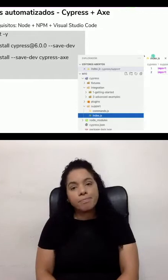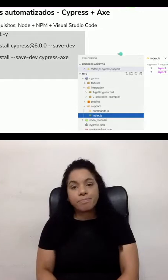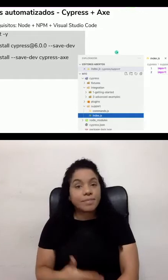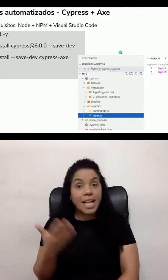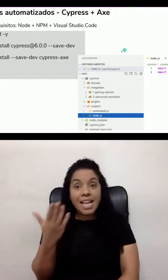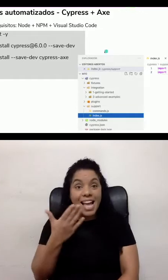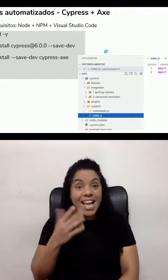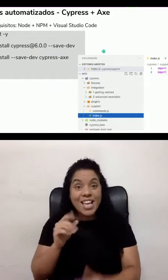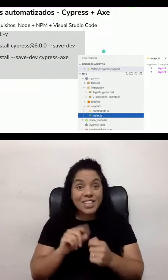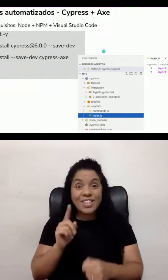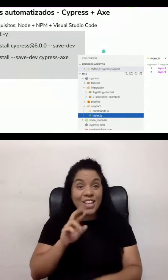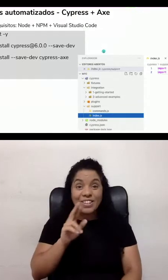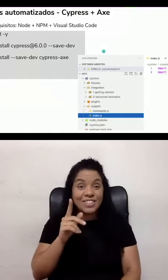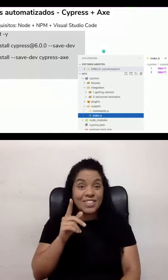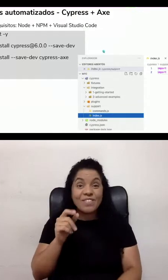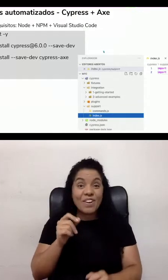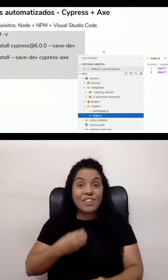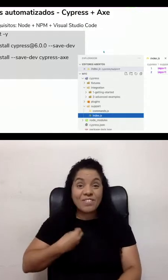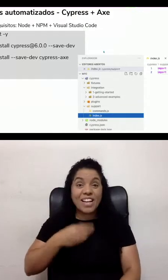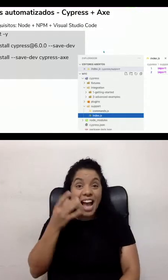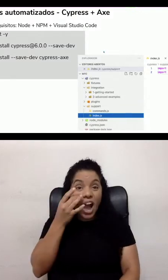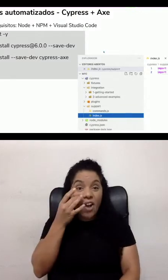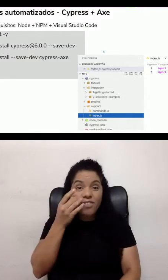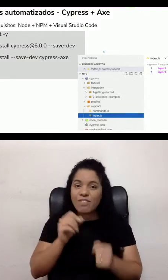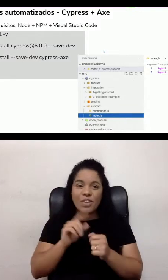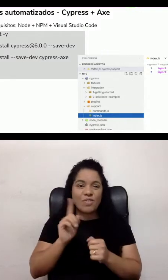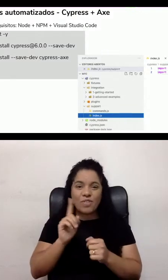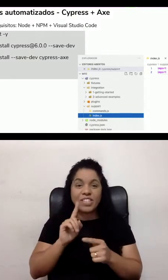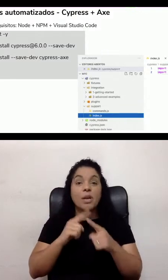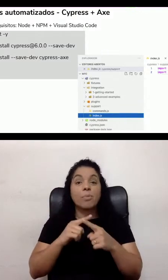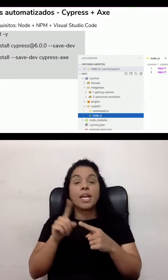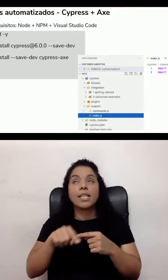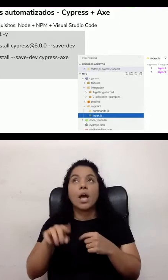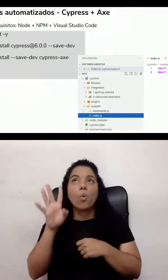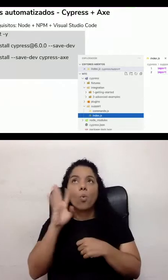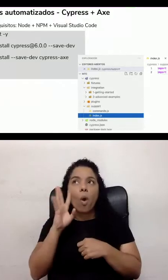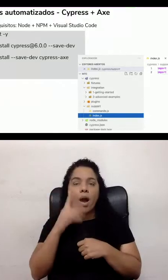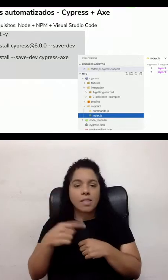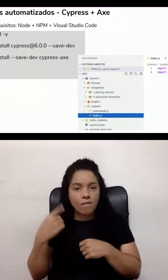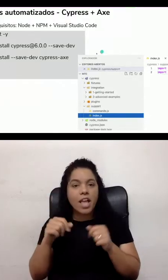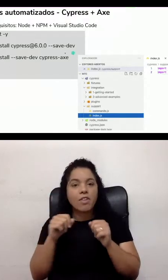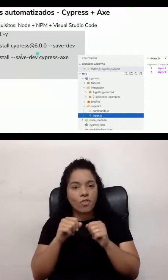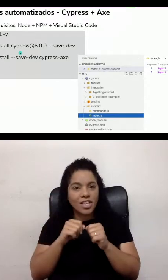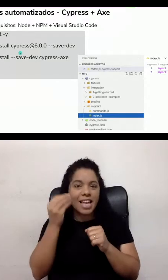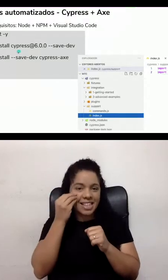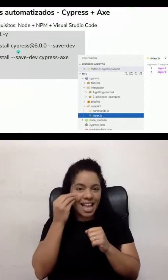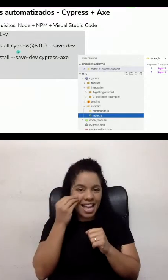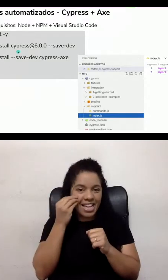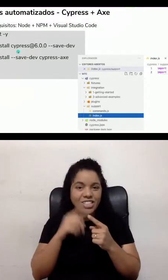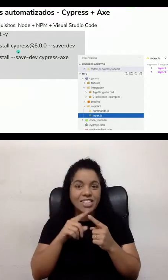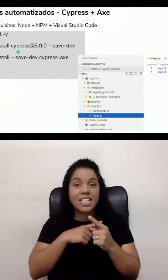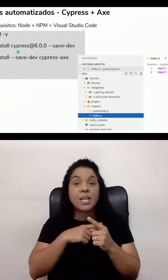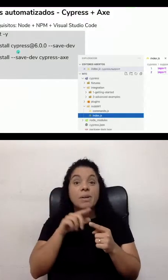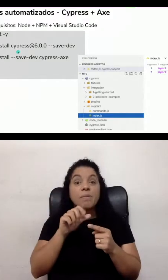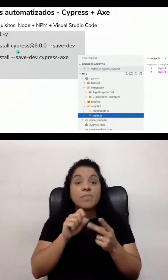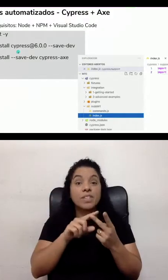ao vivo, porque na quinta-feira eu fui fazer de novo, na quarta-feira eu fui fazer de novo os testes, e o Cypress